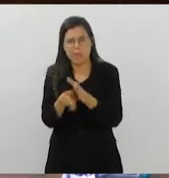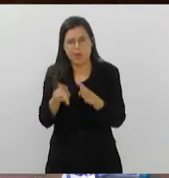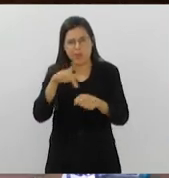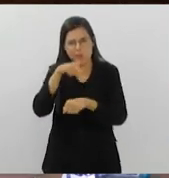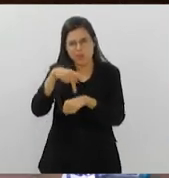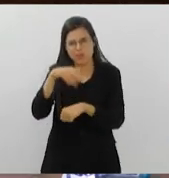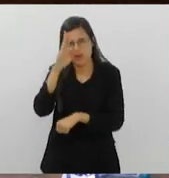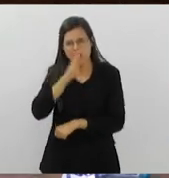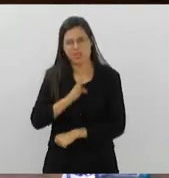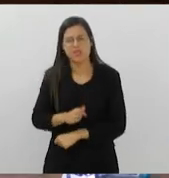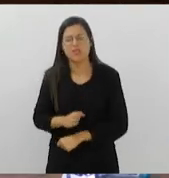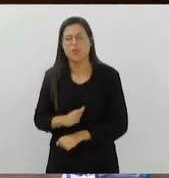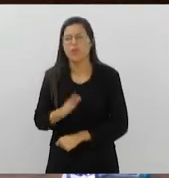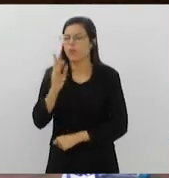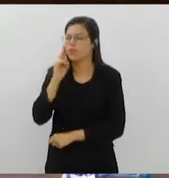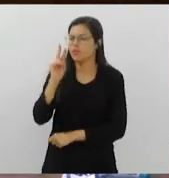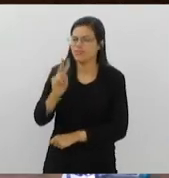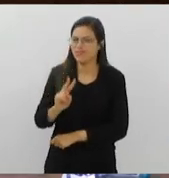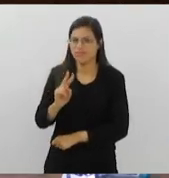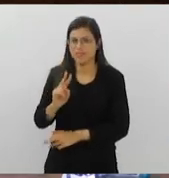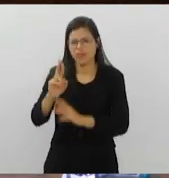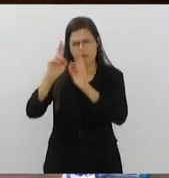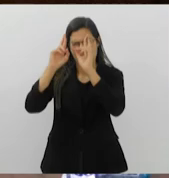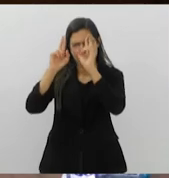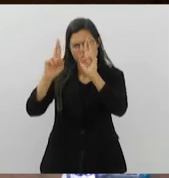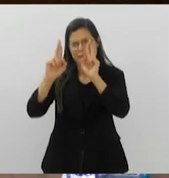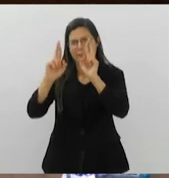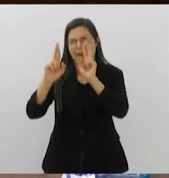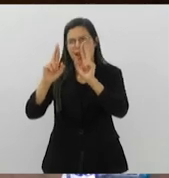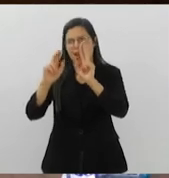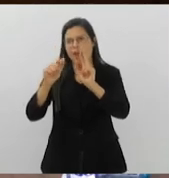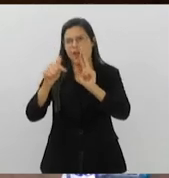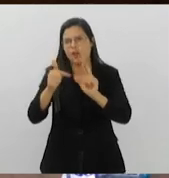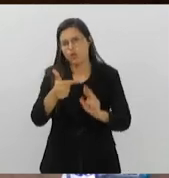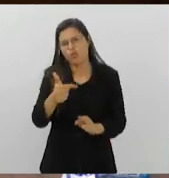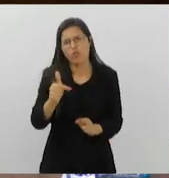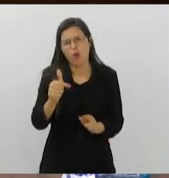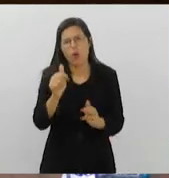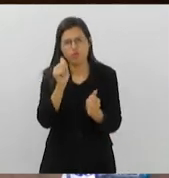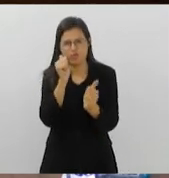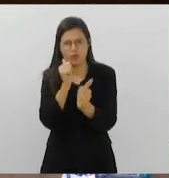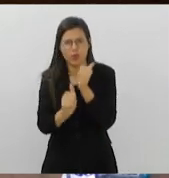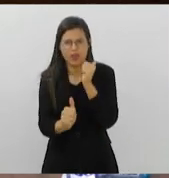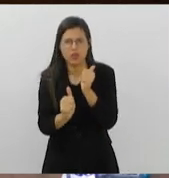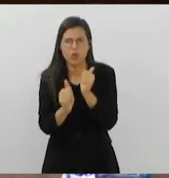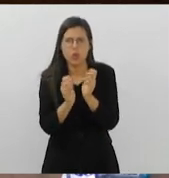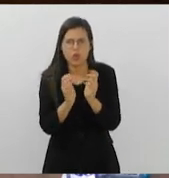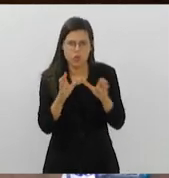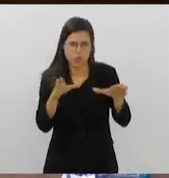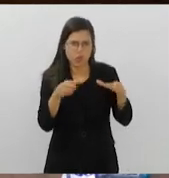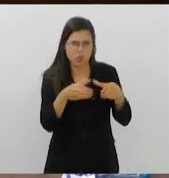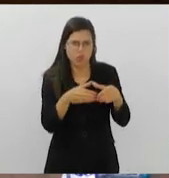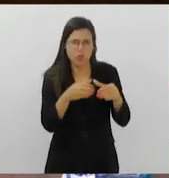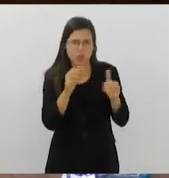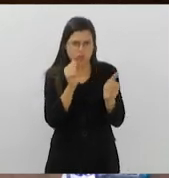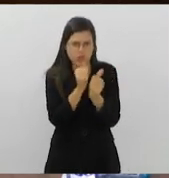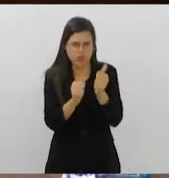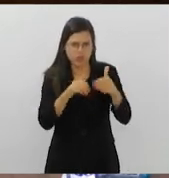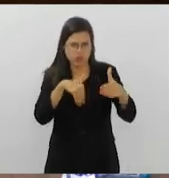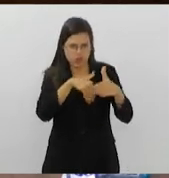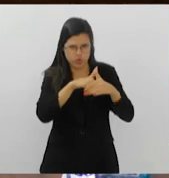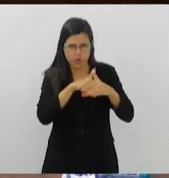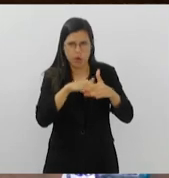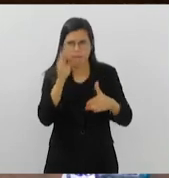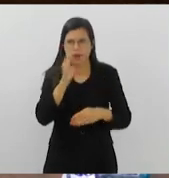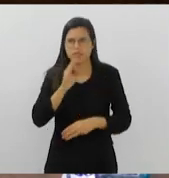vê, com todo respeito aos nossos jogadores da seleção brasileira, que quando perde, ainda vão para a internet